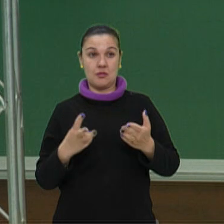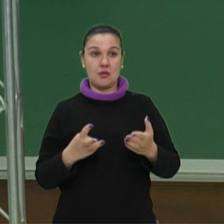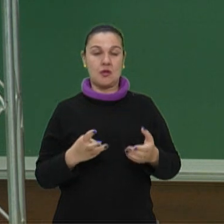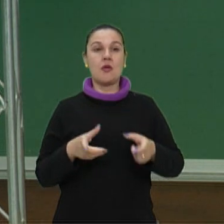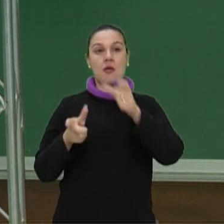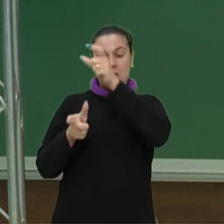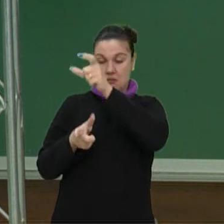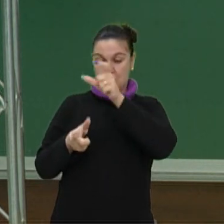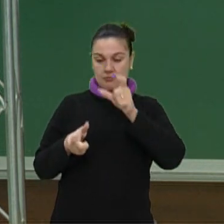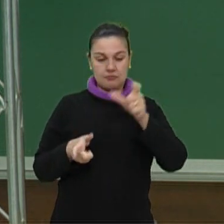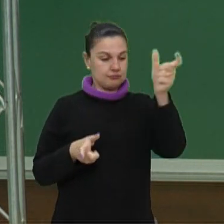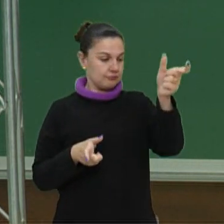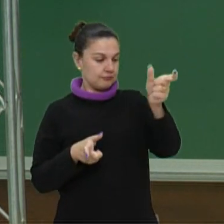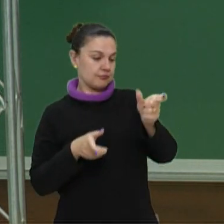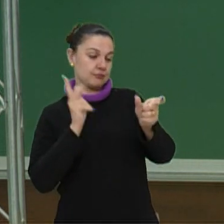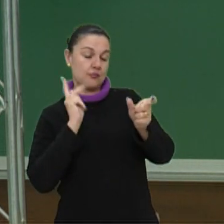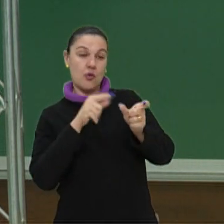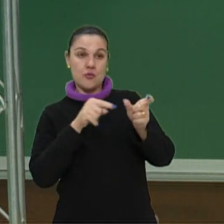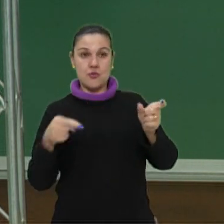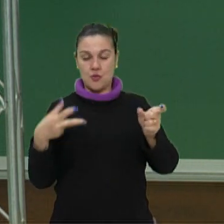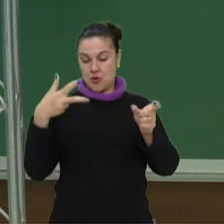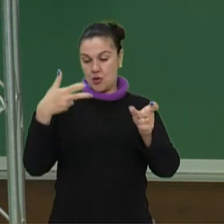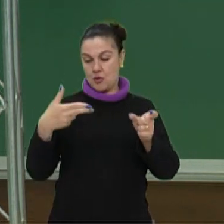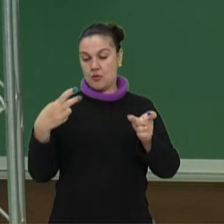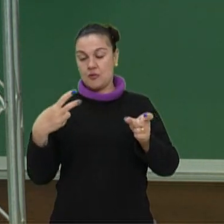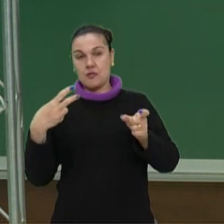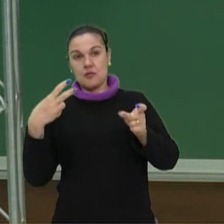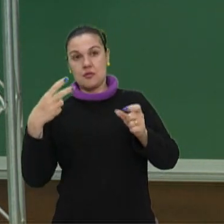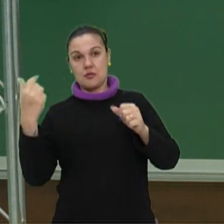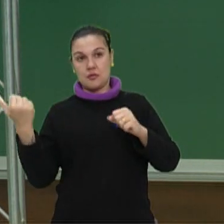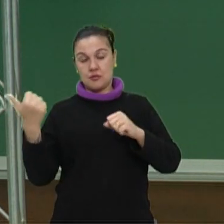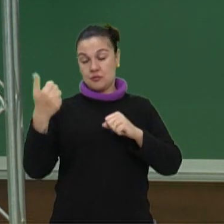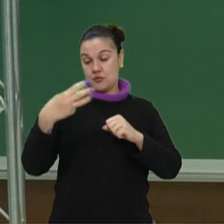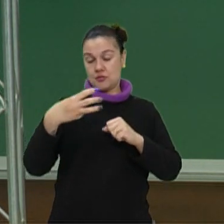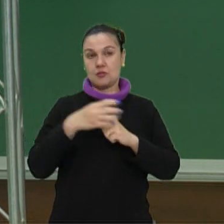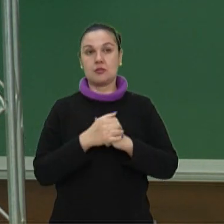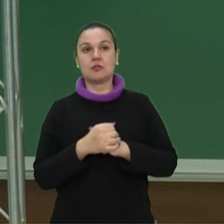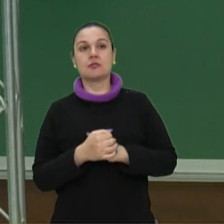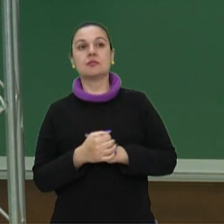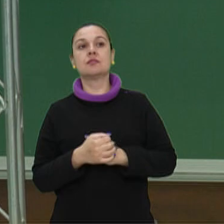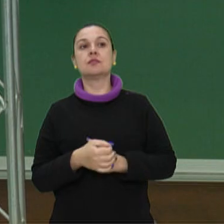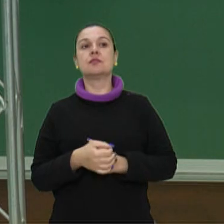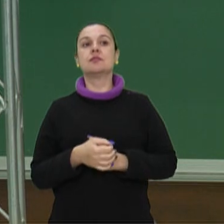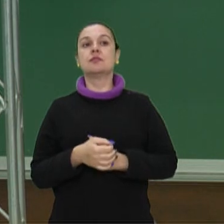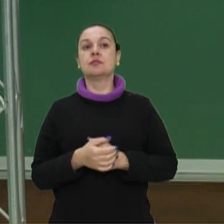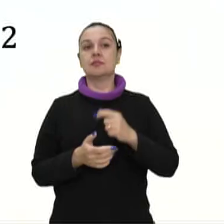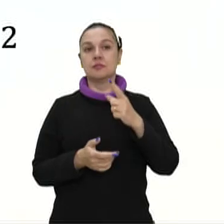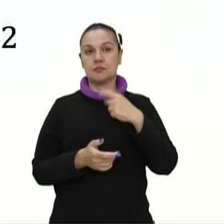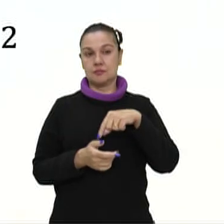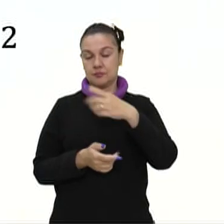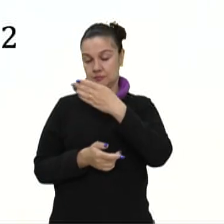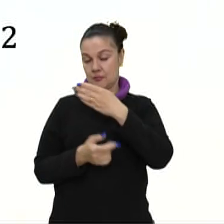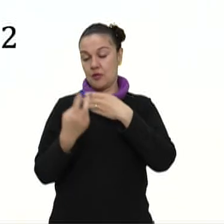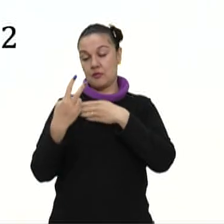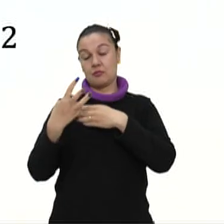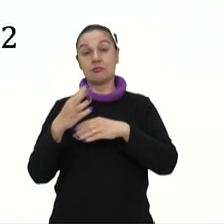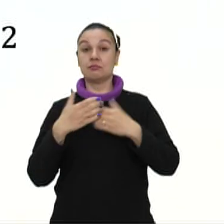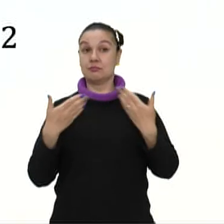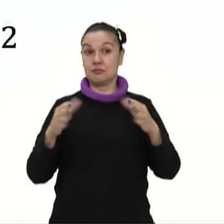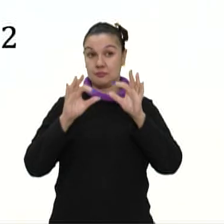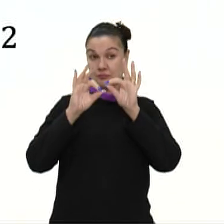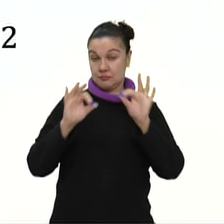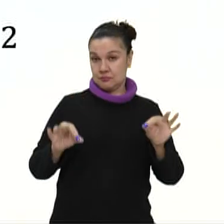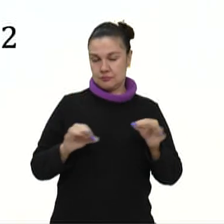esse, permaneceu esse, permaneceu esse. Esse daqui, pelo princípio aditivo, veio para o outro lado positivo, que dá os 23,